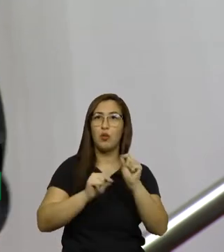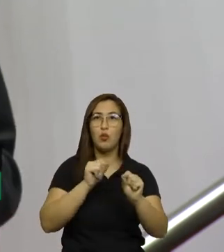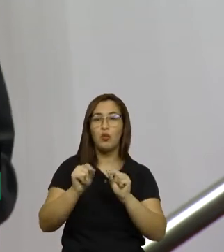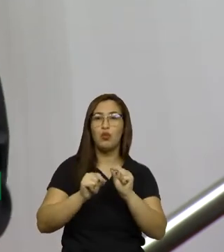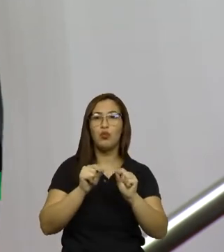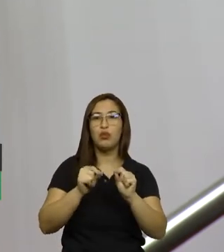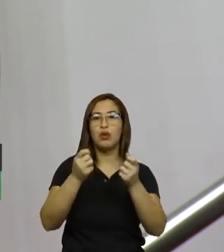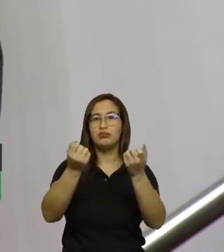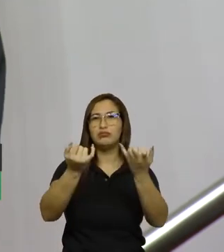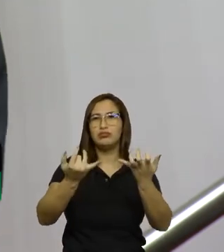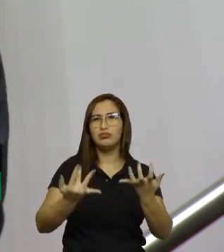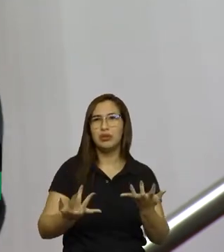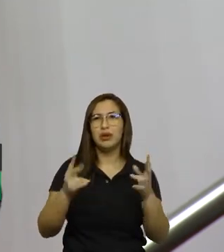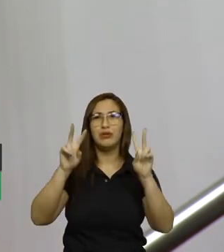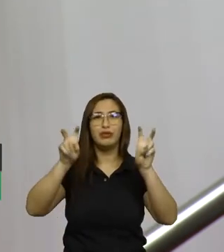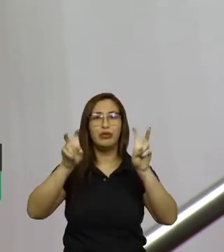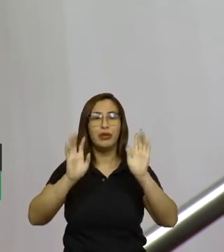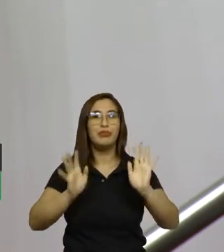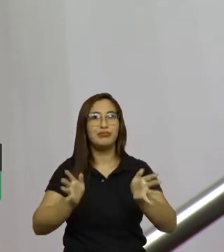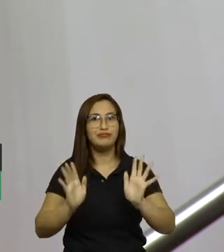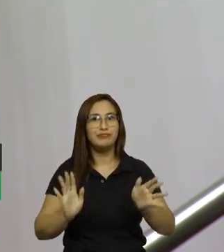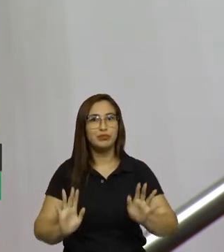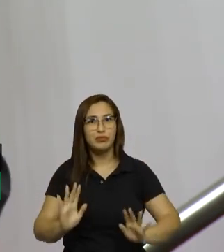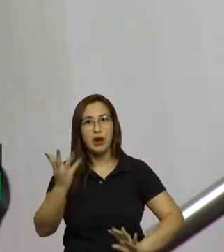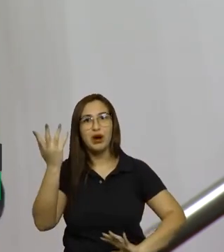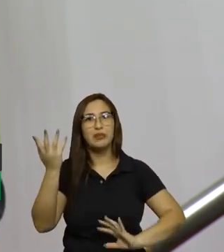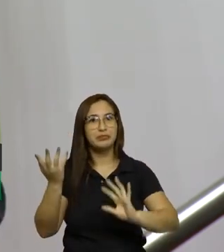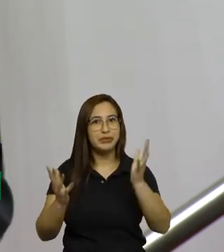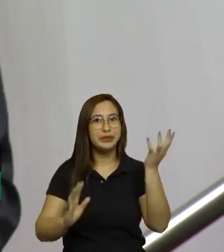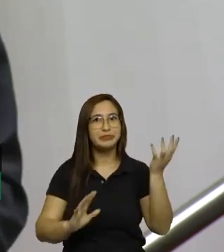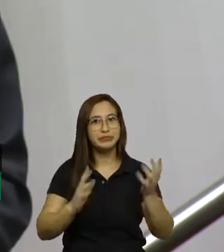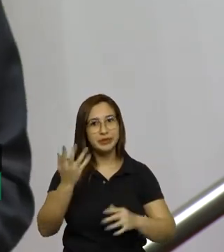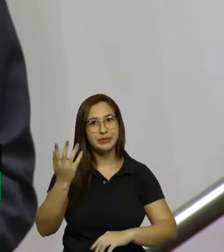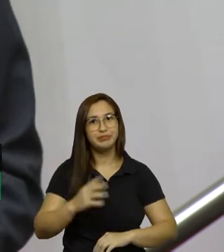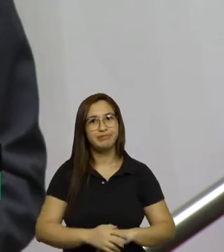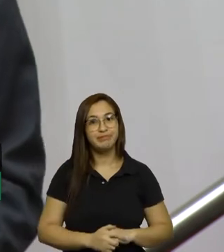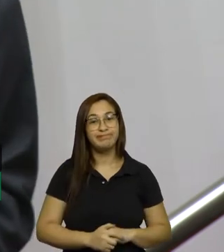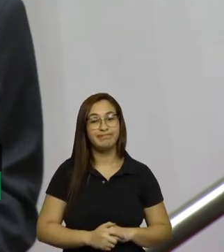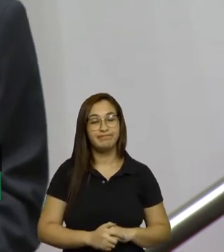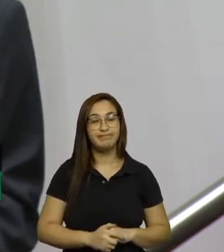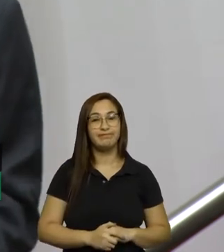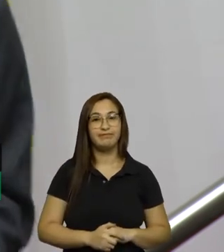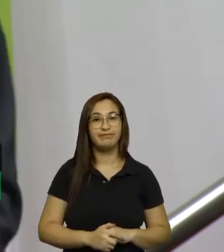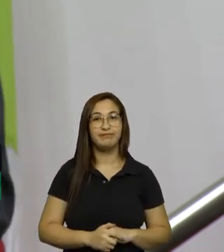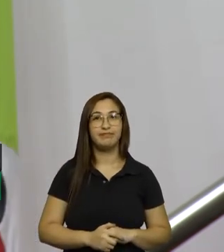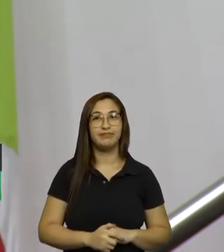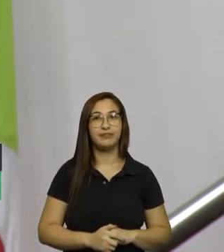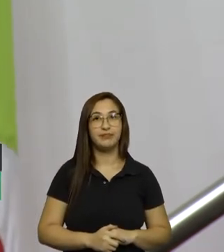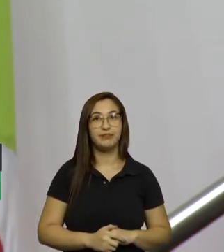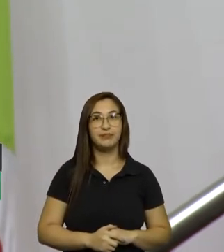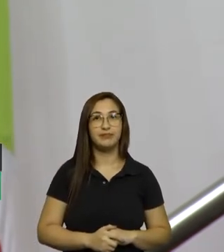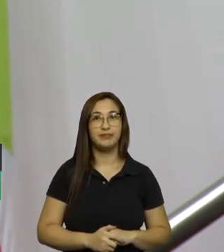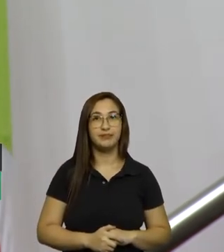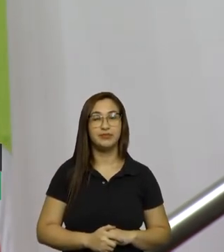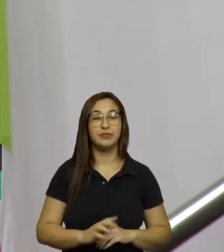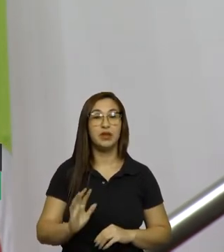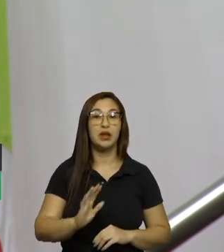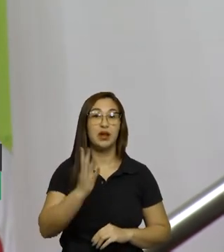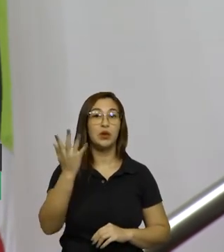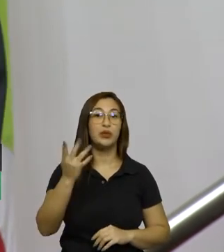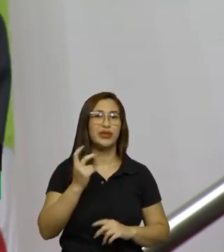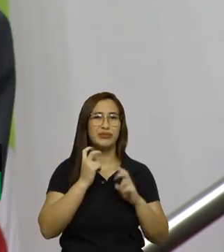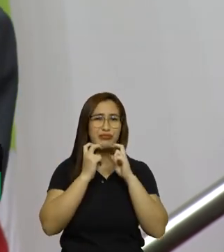já recorrente, mas uma necessidade, um apelo sobre a situação vergonhosa que